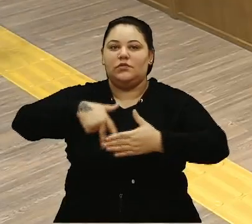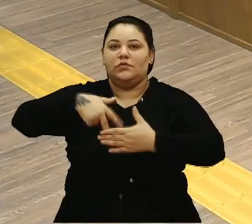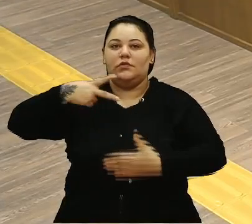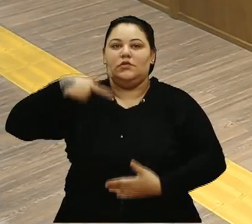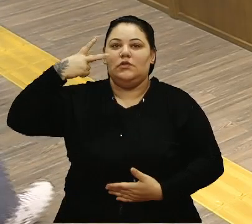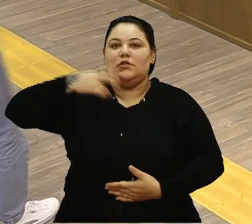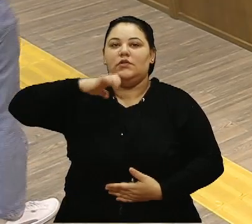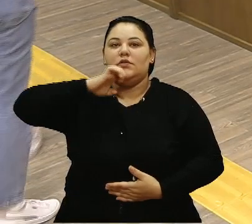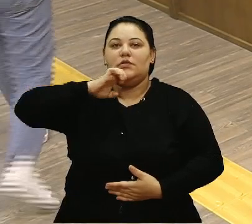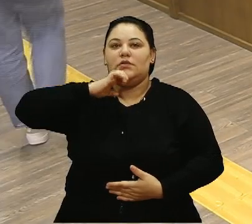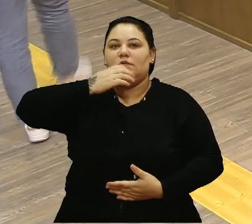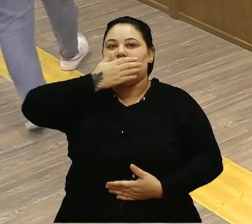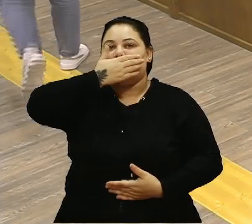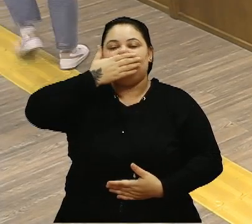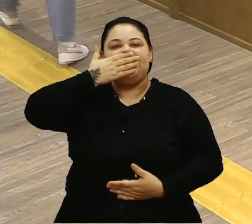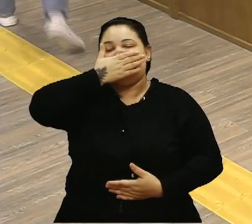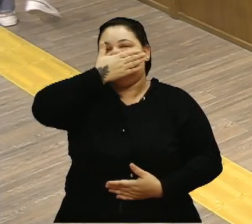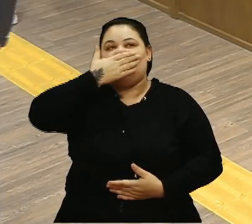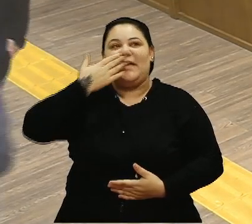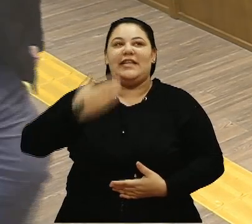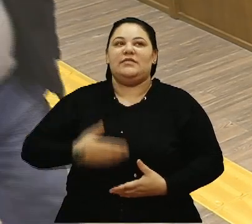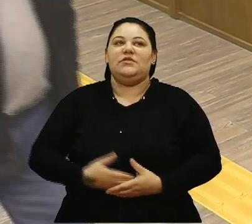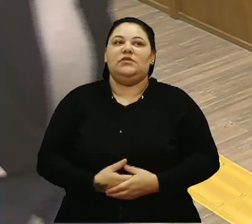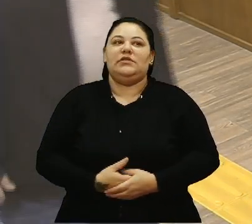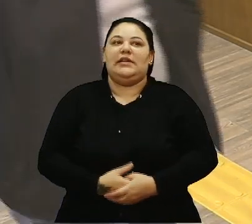Balardim, na tribuna.